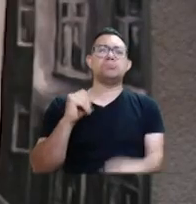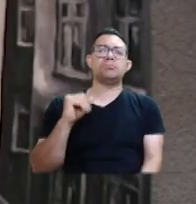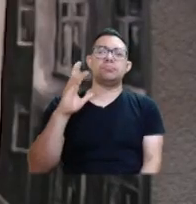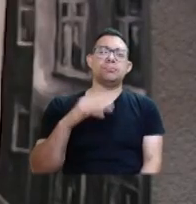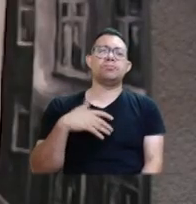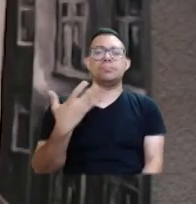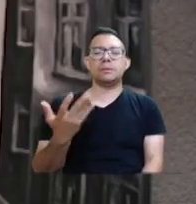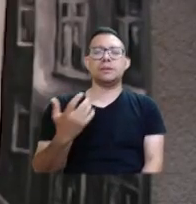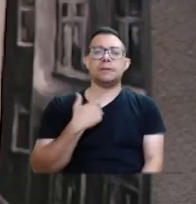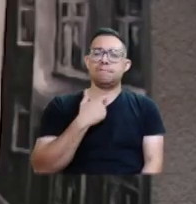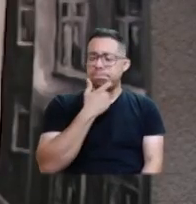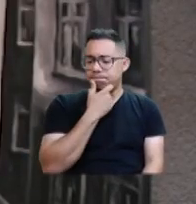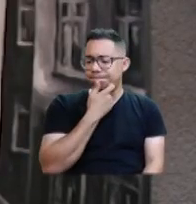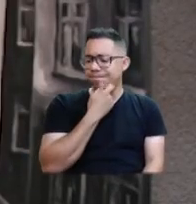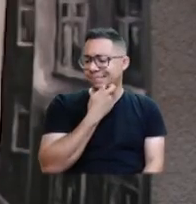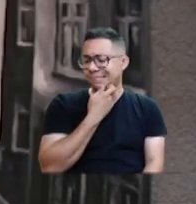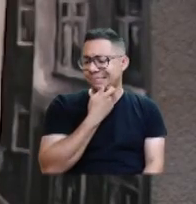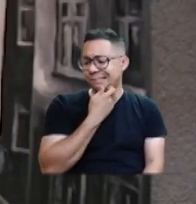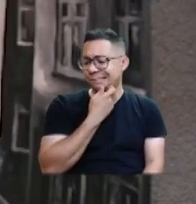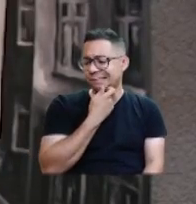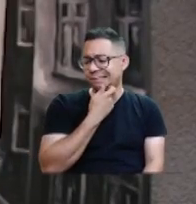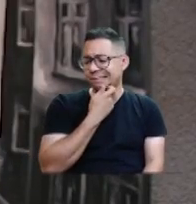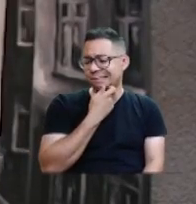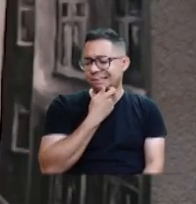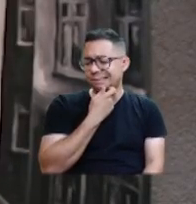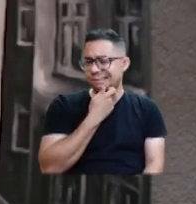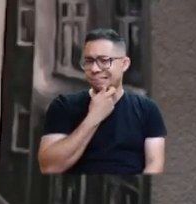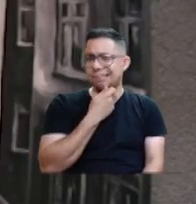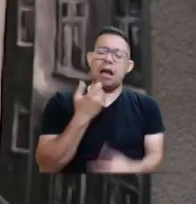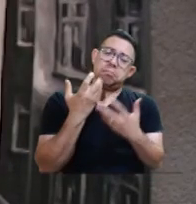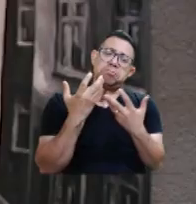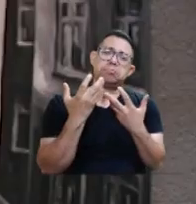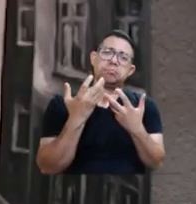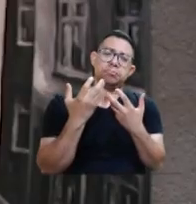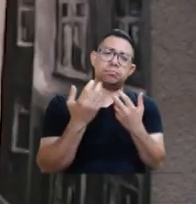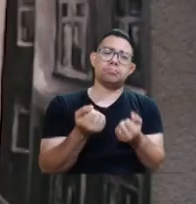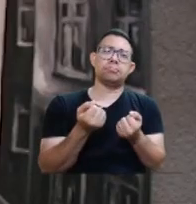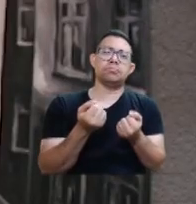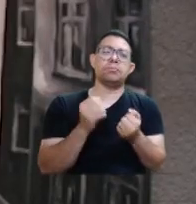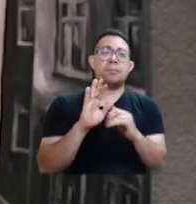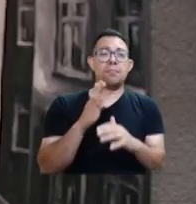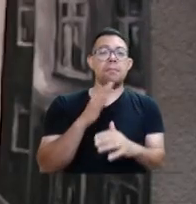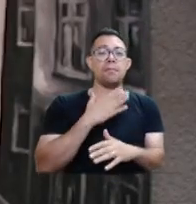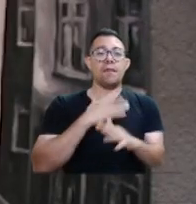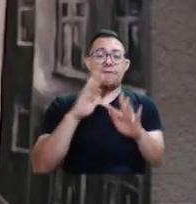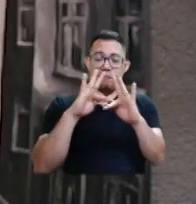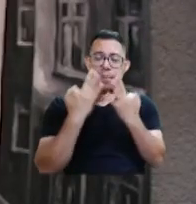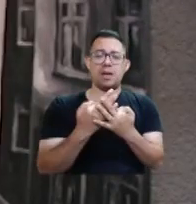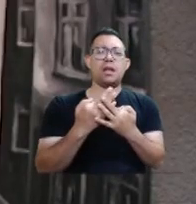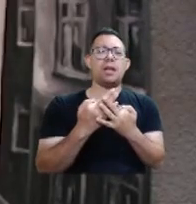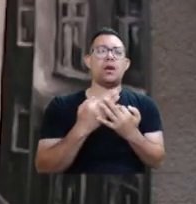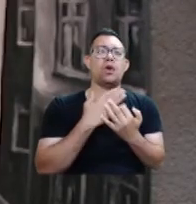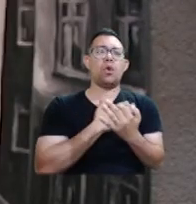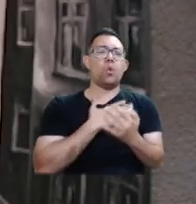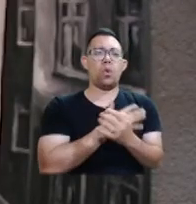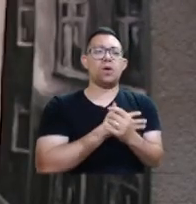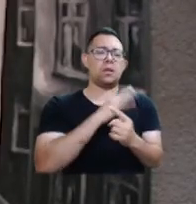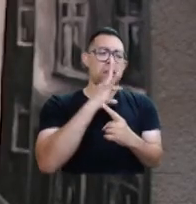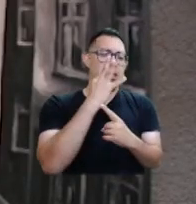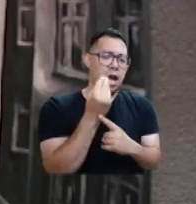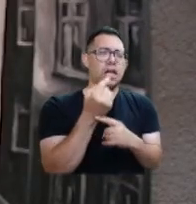clientela não tendo filme erótico. E aí a gente tomou a decisão de que a gente ia, como a minha família sempre foi envolvida